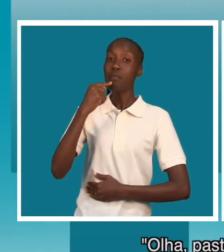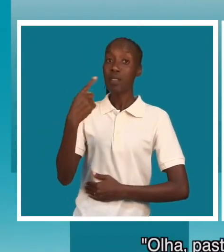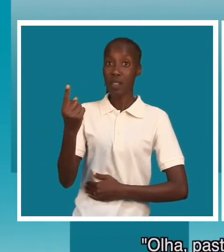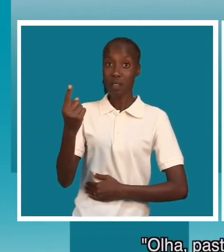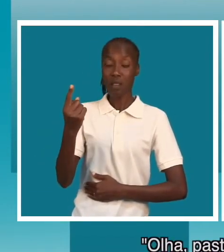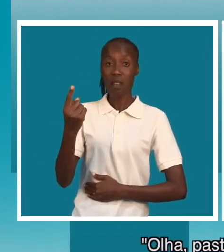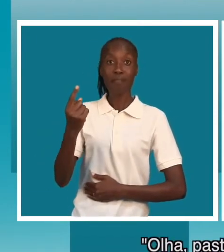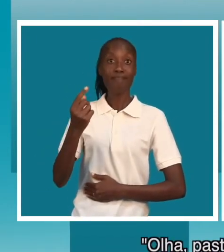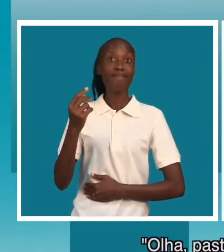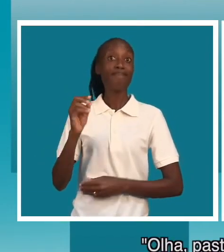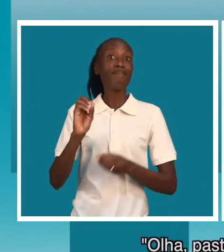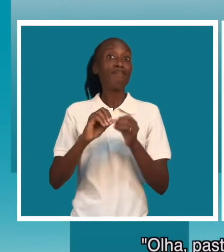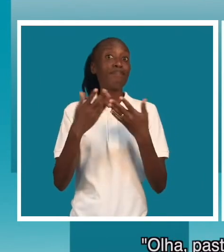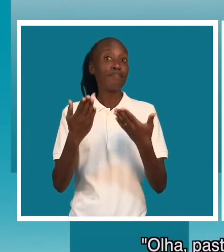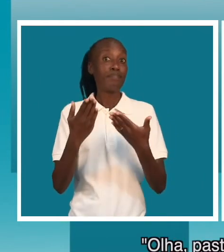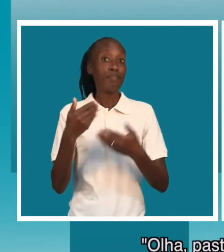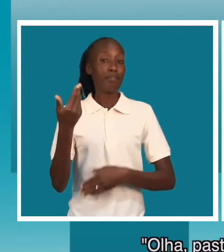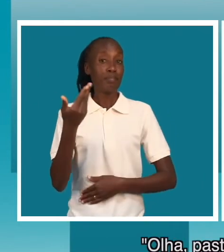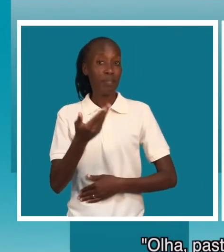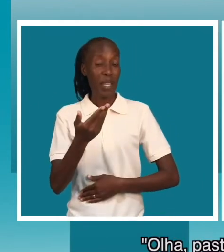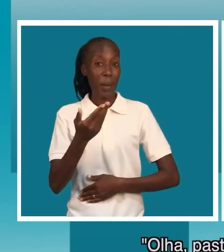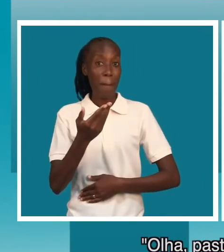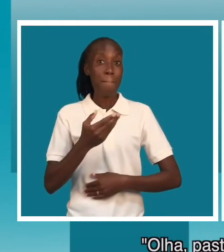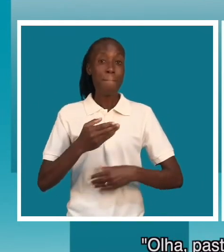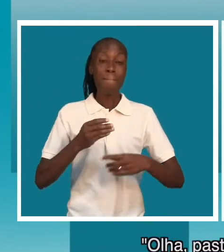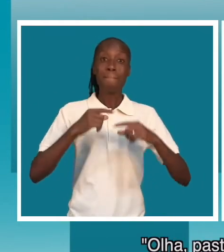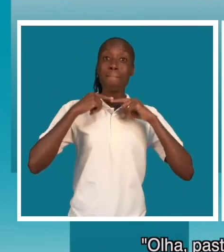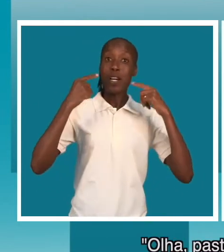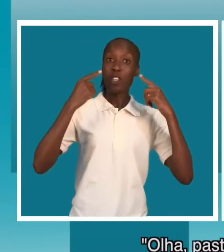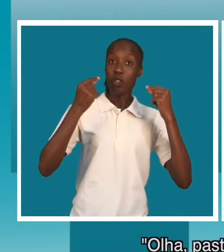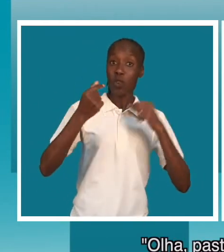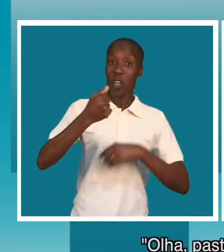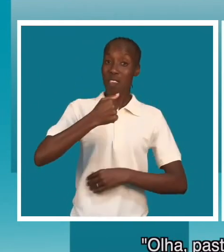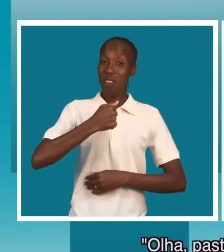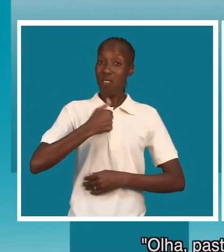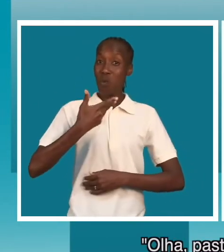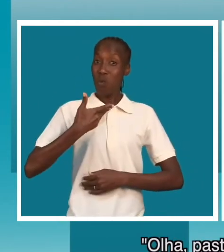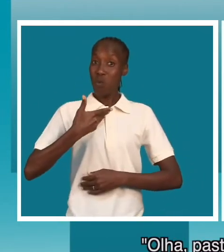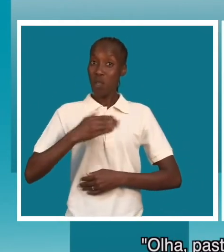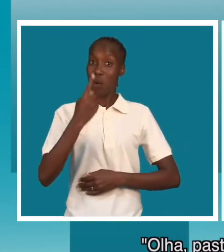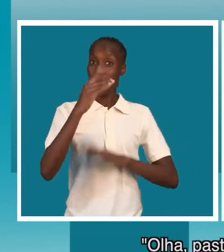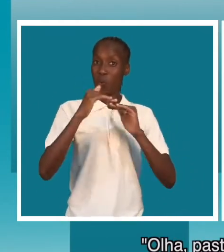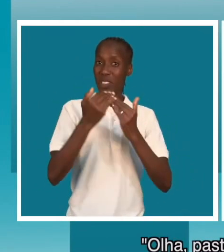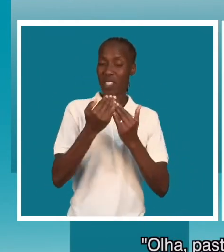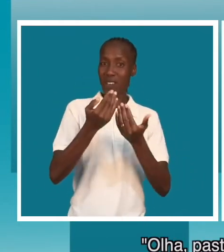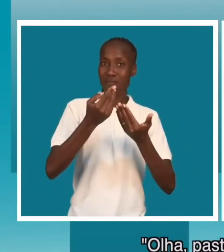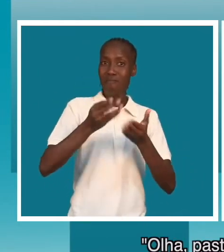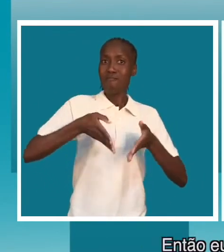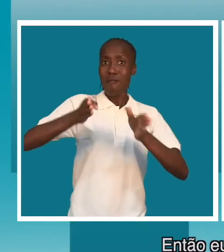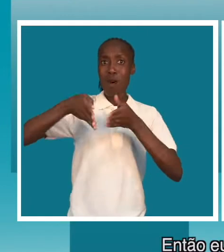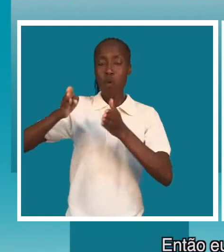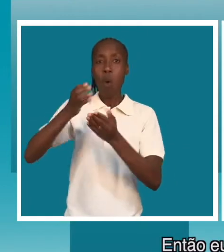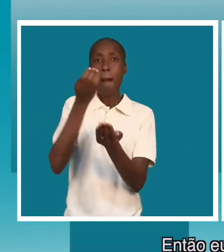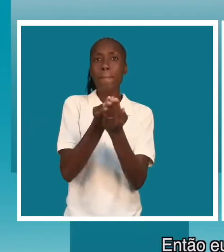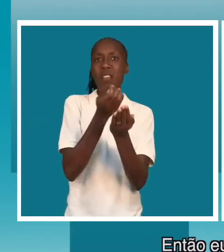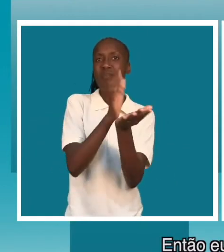olha pastor, a única coisa que eu não quero é um dia vir a pedir esmola.